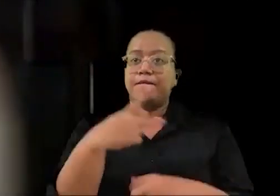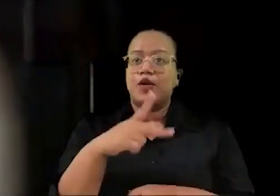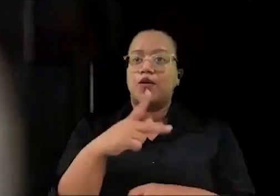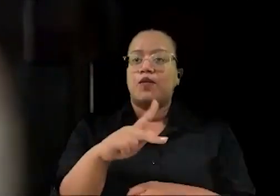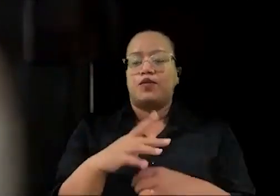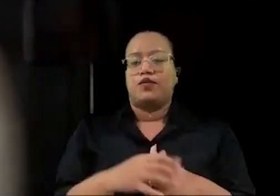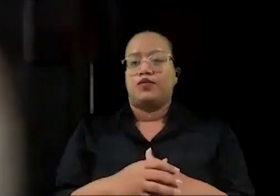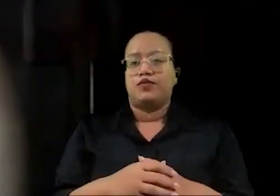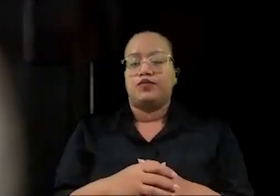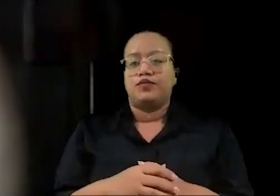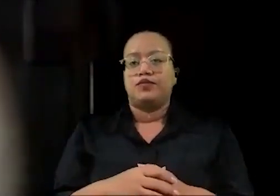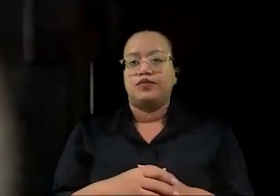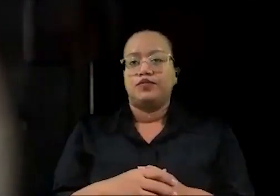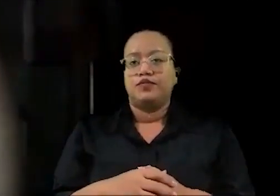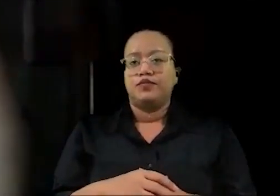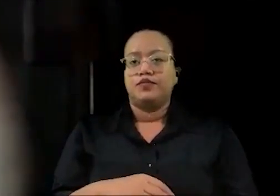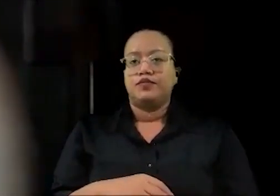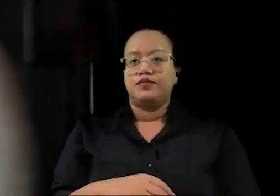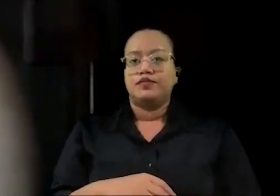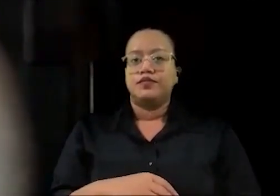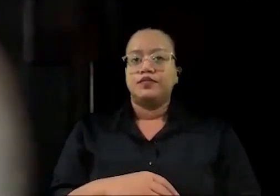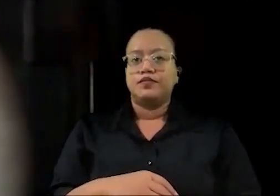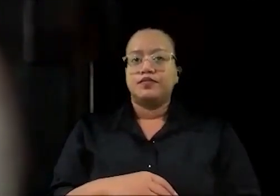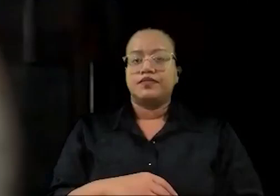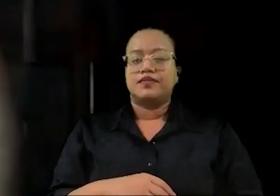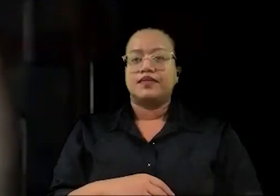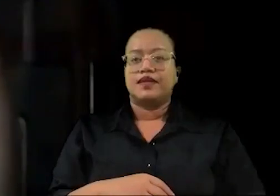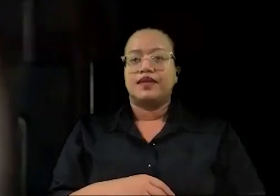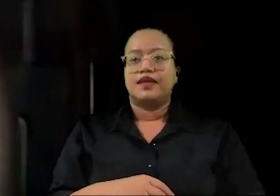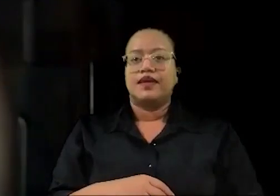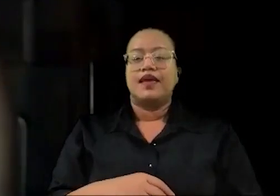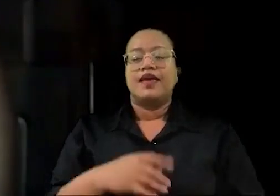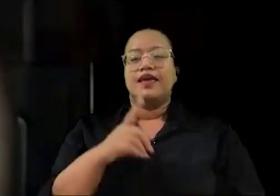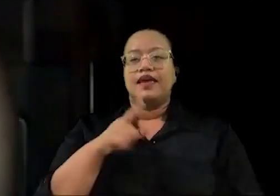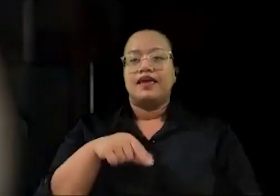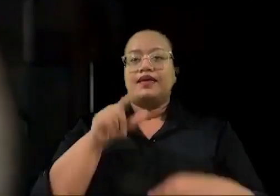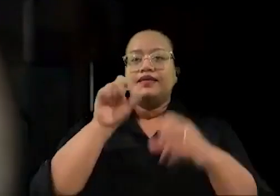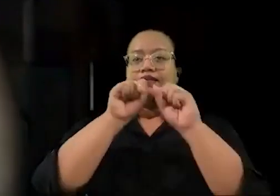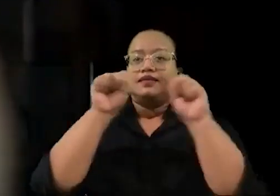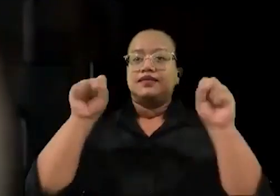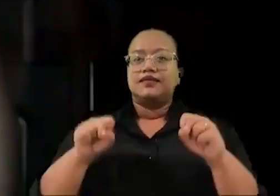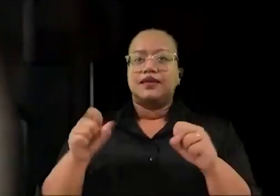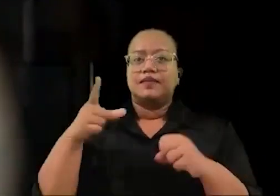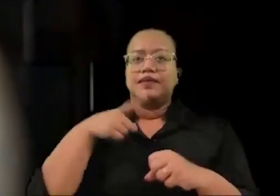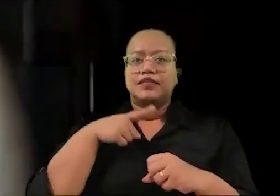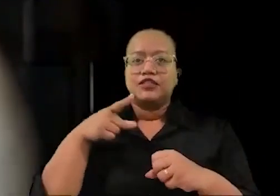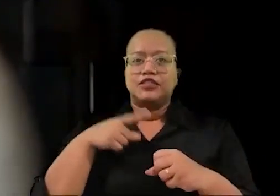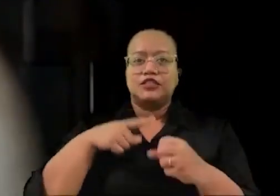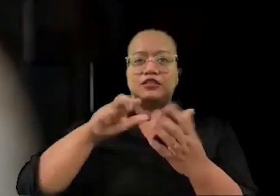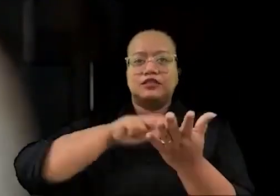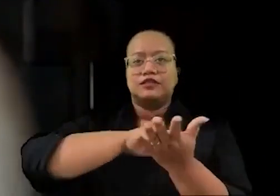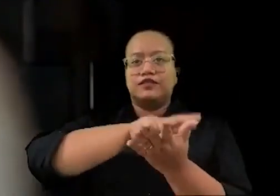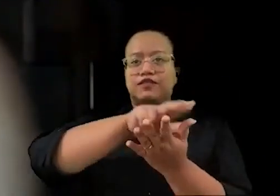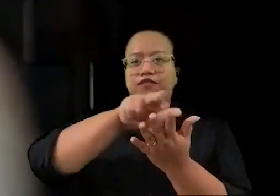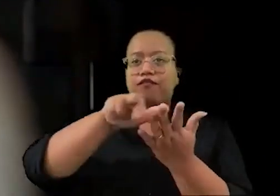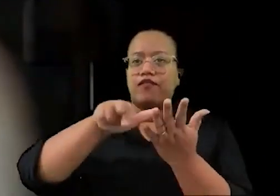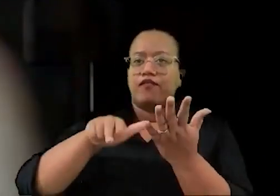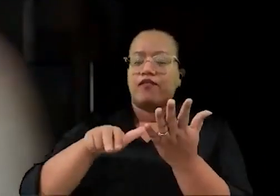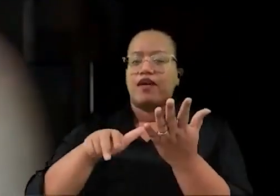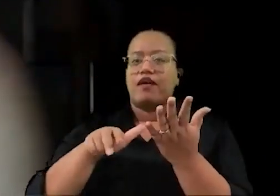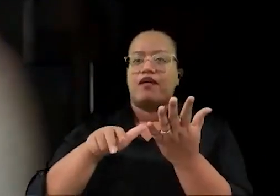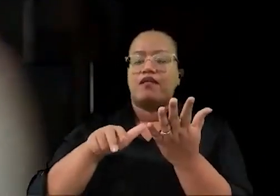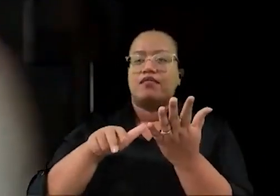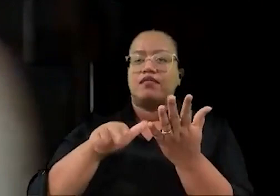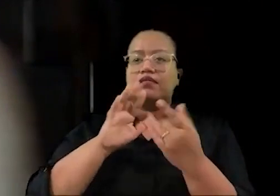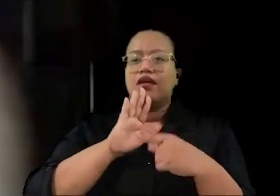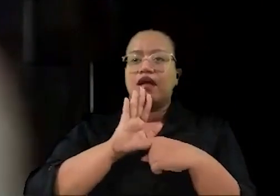que trouxe ou tinha muitas funcionalidades que nos trazia muitas vantagens